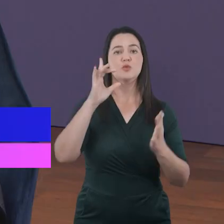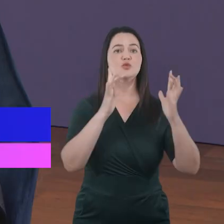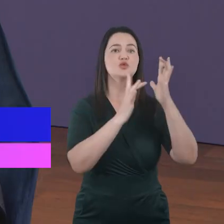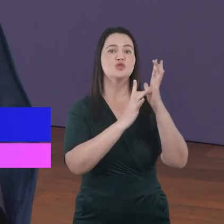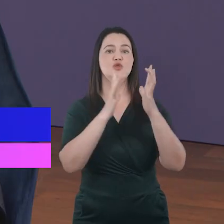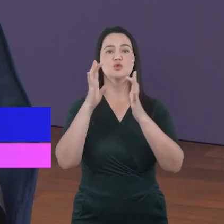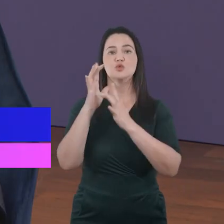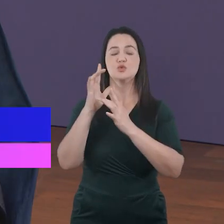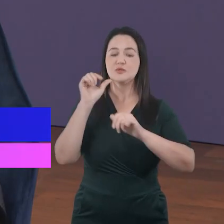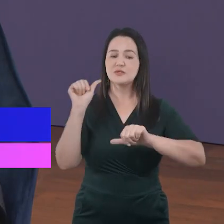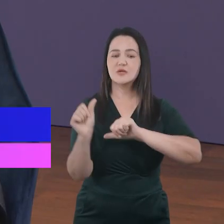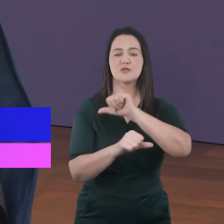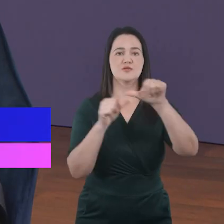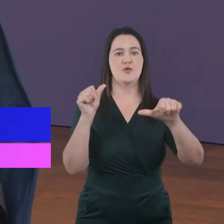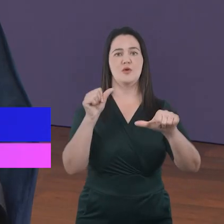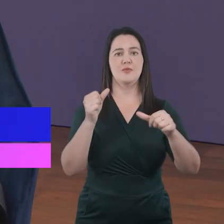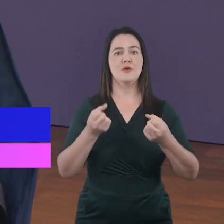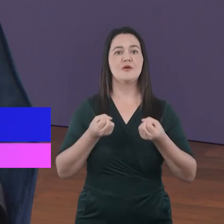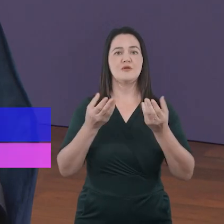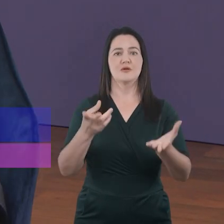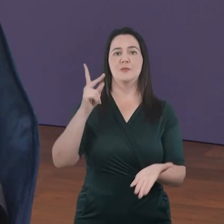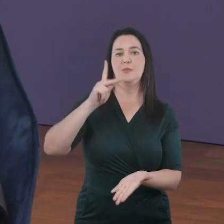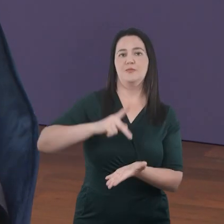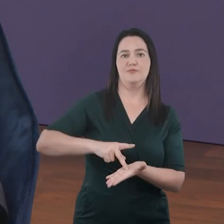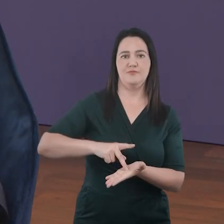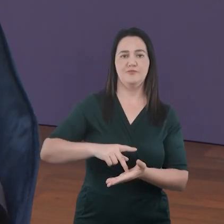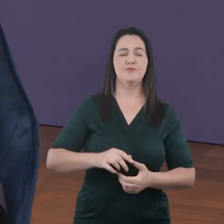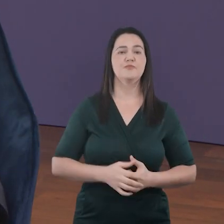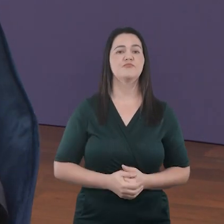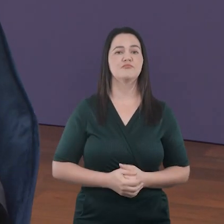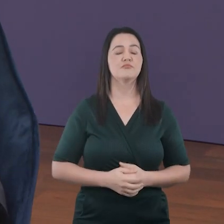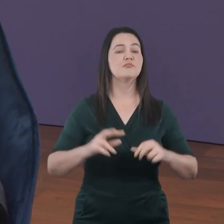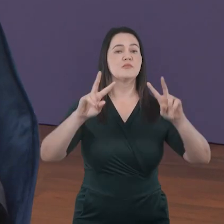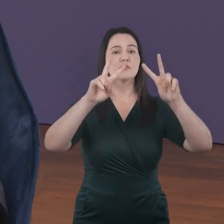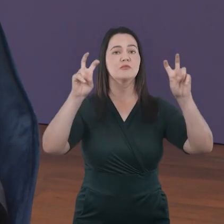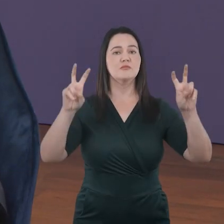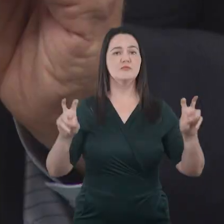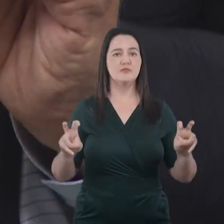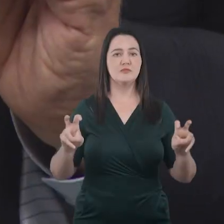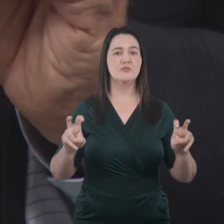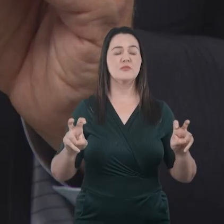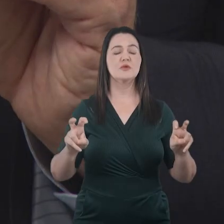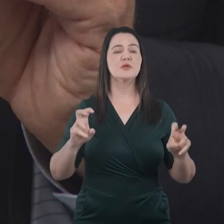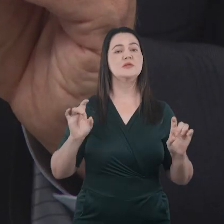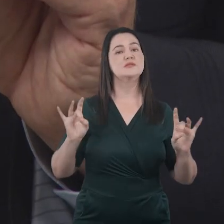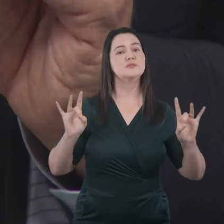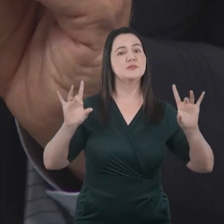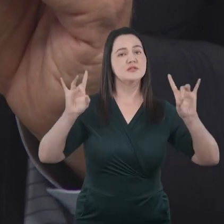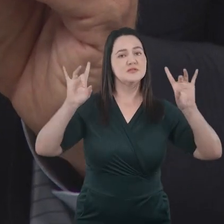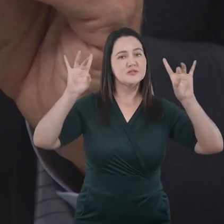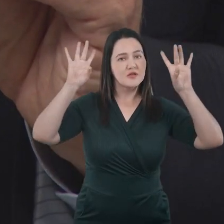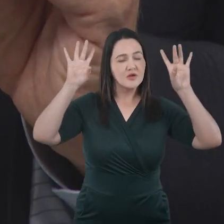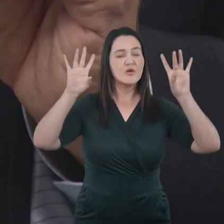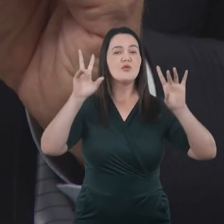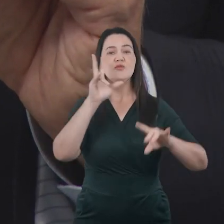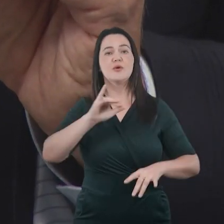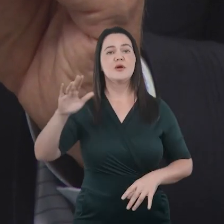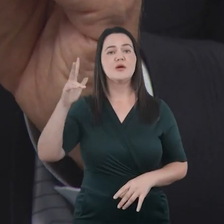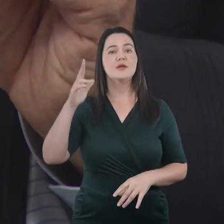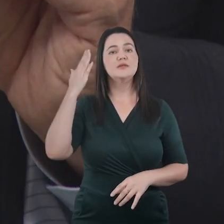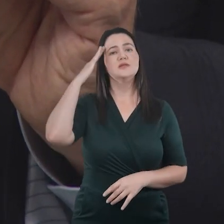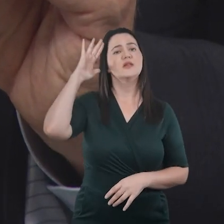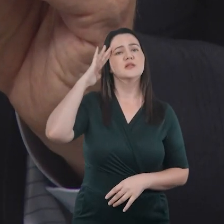você o estudo bíblico Jesus Restaurador da Vida. São temas muito